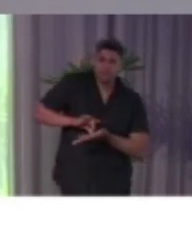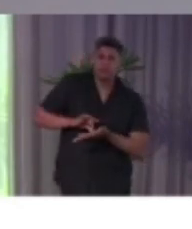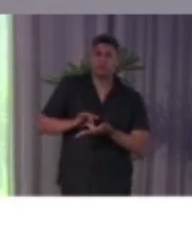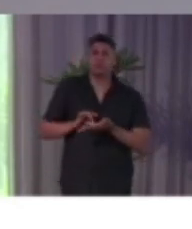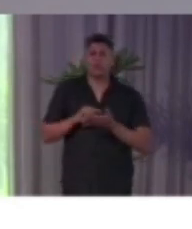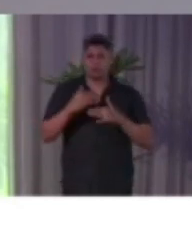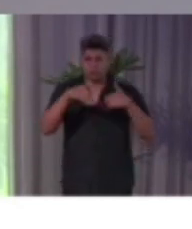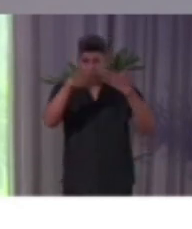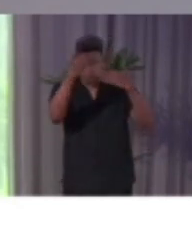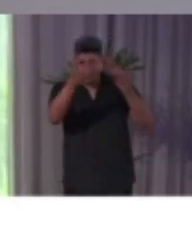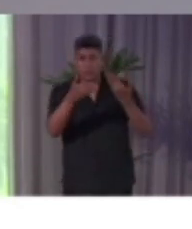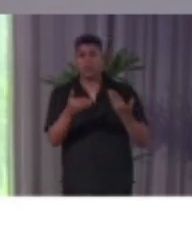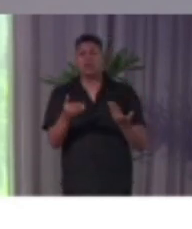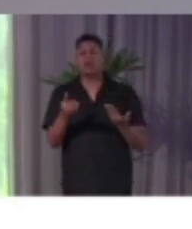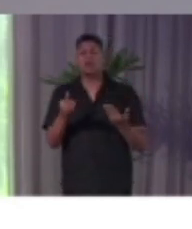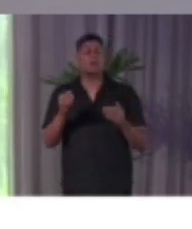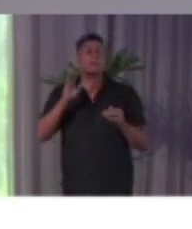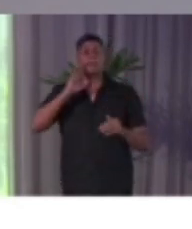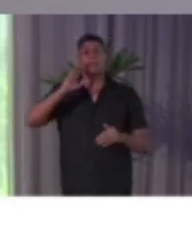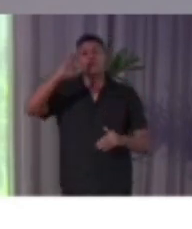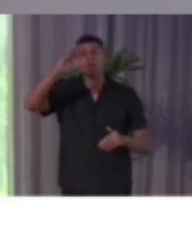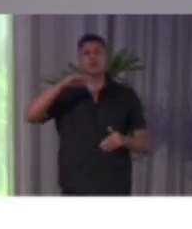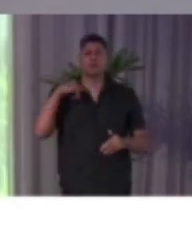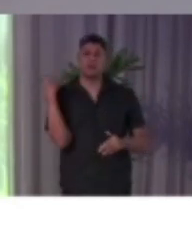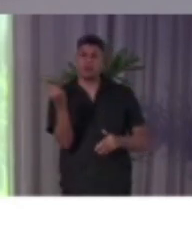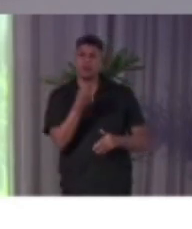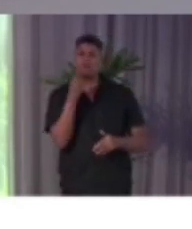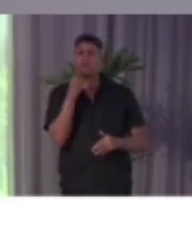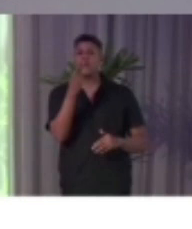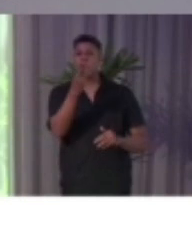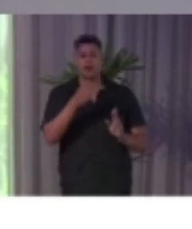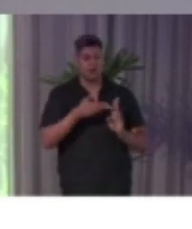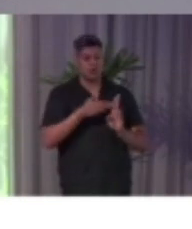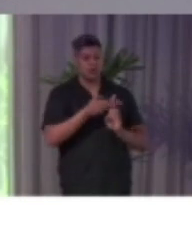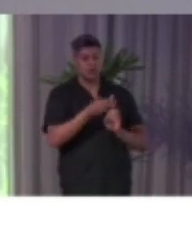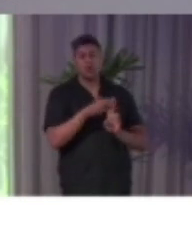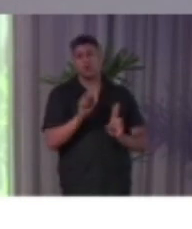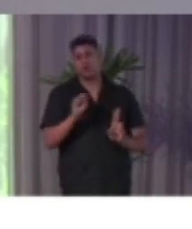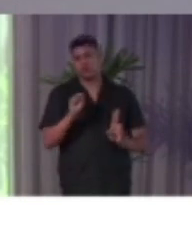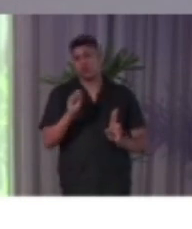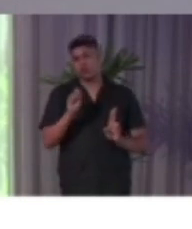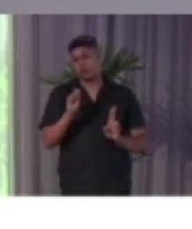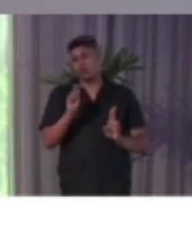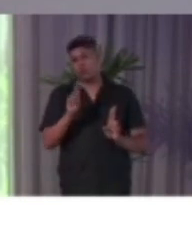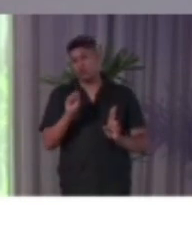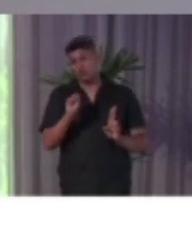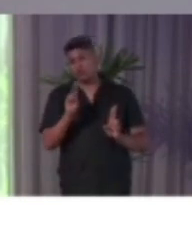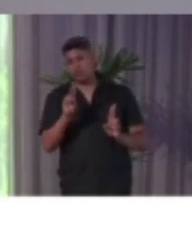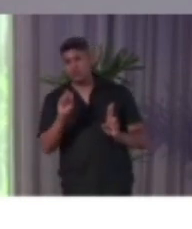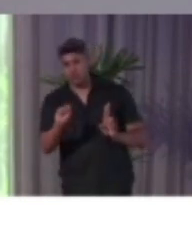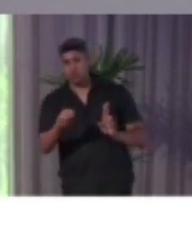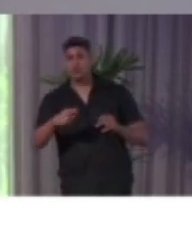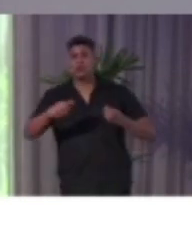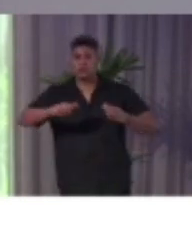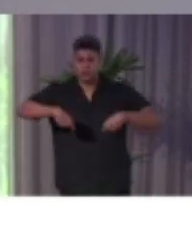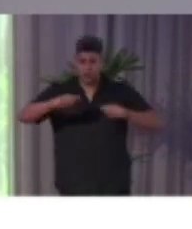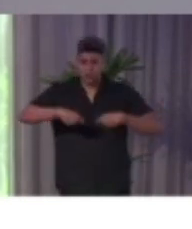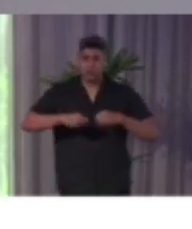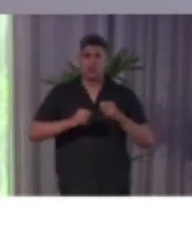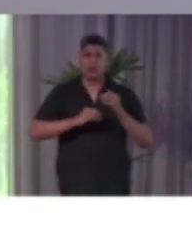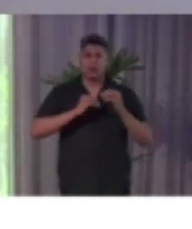e especialmente quando a gente fala aí à luz do SUS. Mas a gente precisa de processos estruturados para poder fazer essa